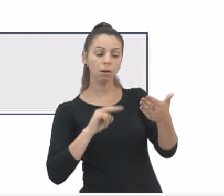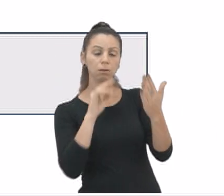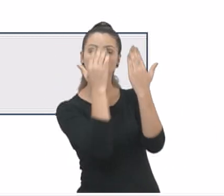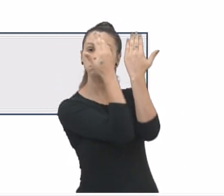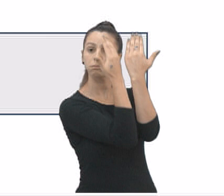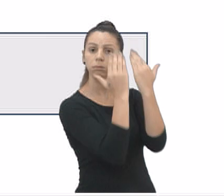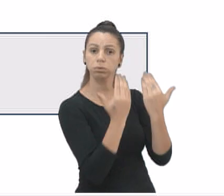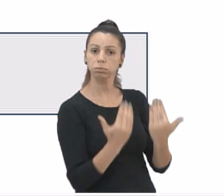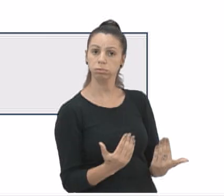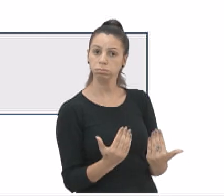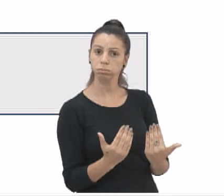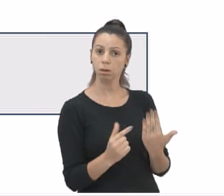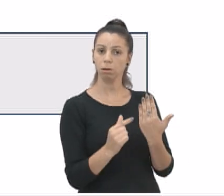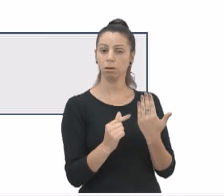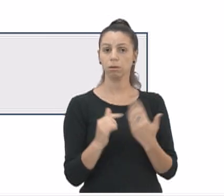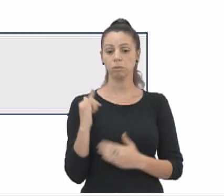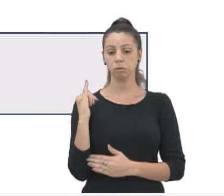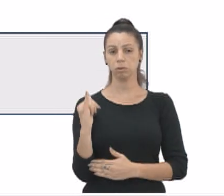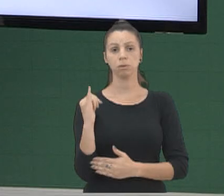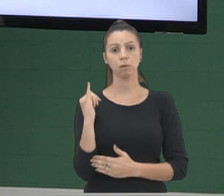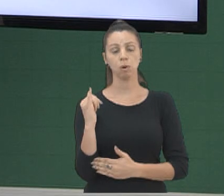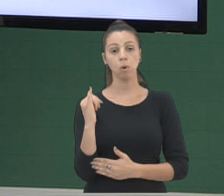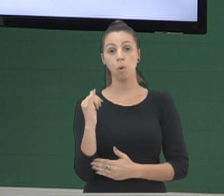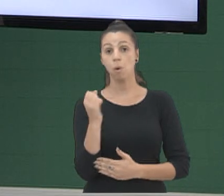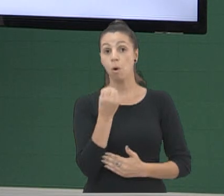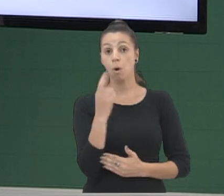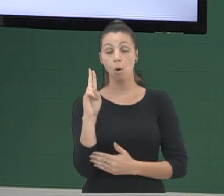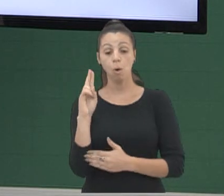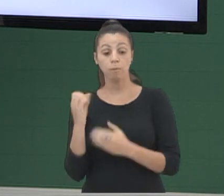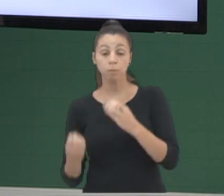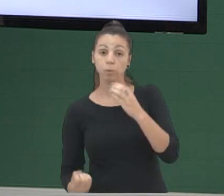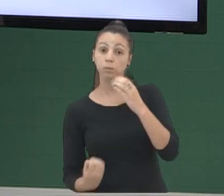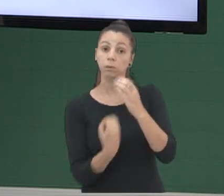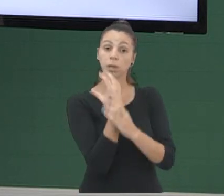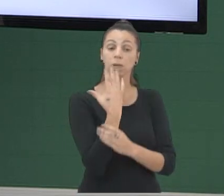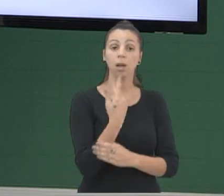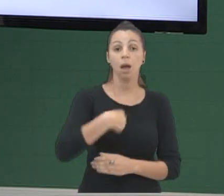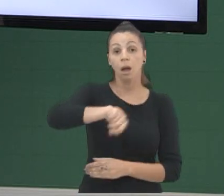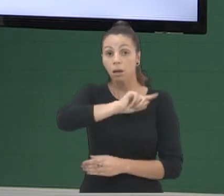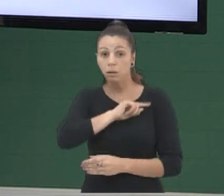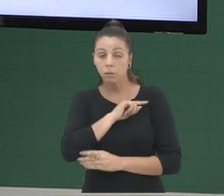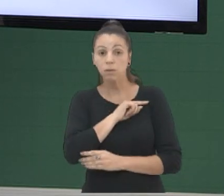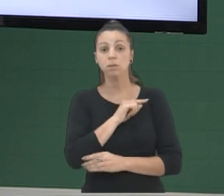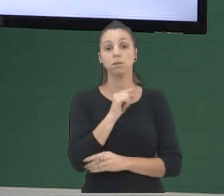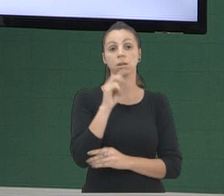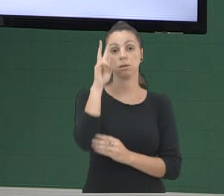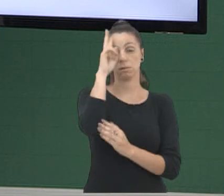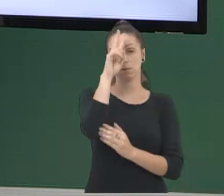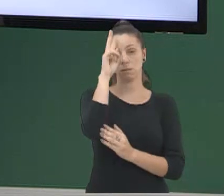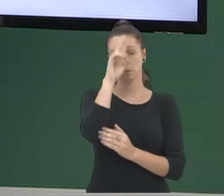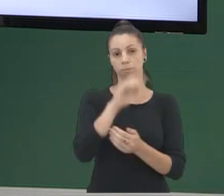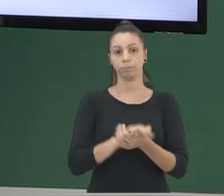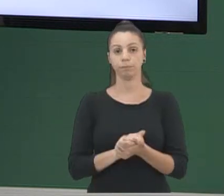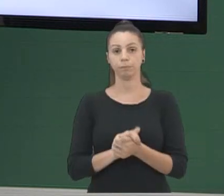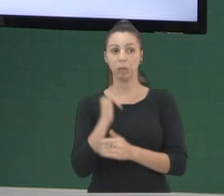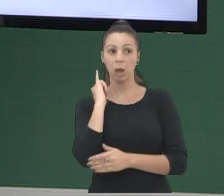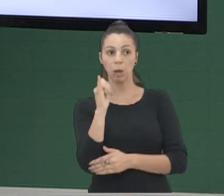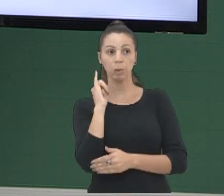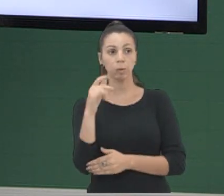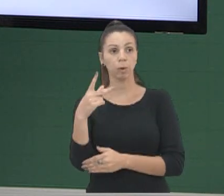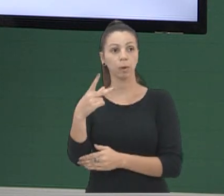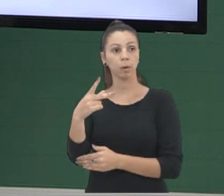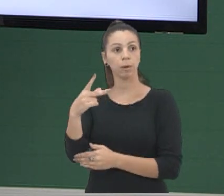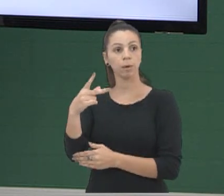analisa de narrador ou quando a gente vai criar a nossa história, tá? Narrador personagem. O